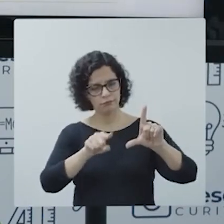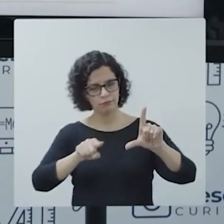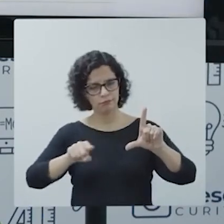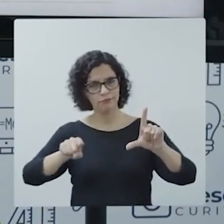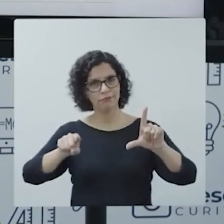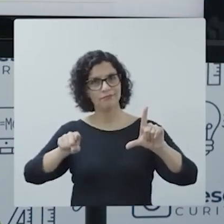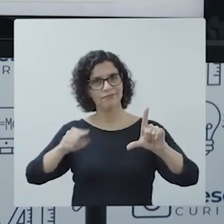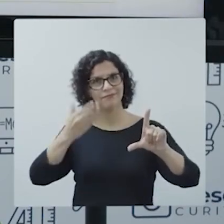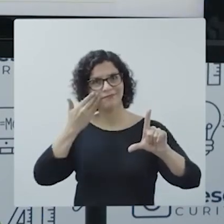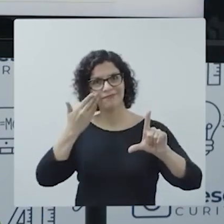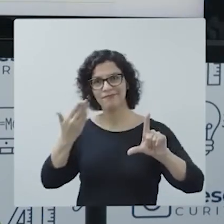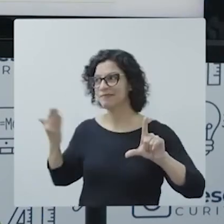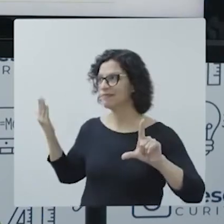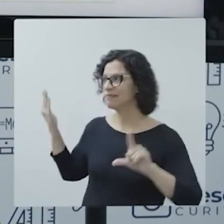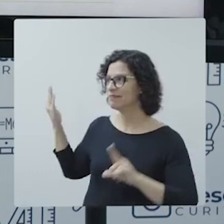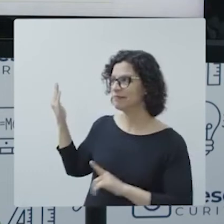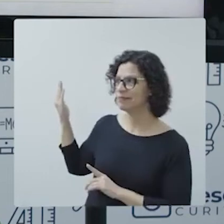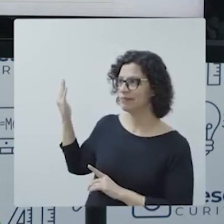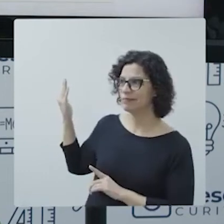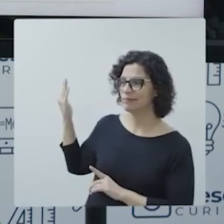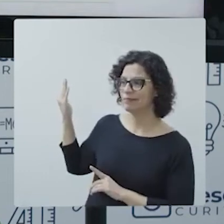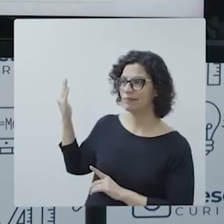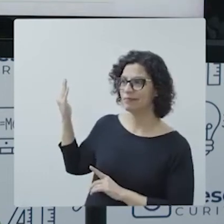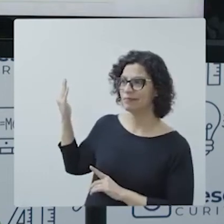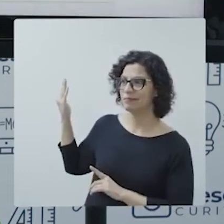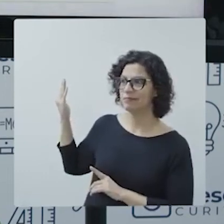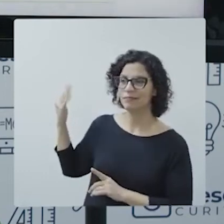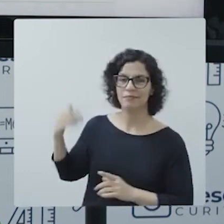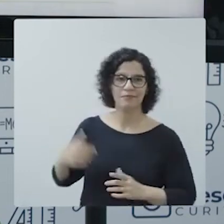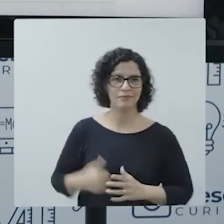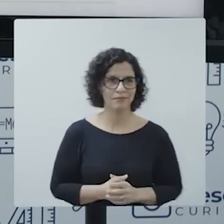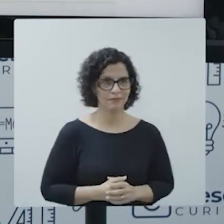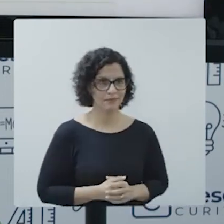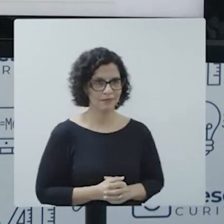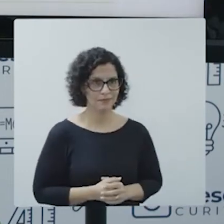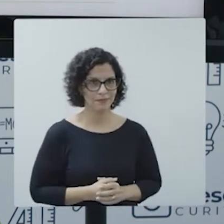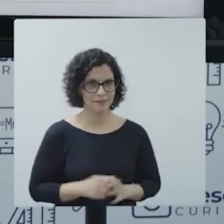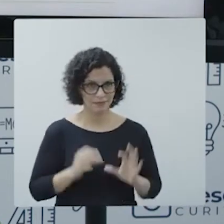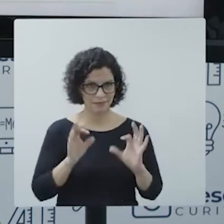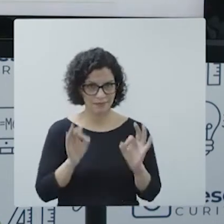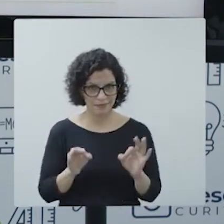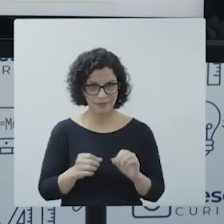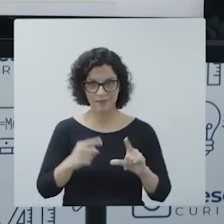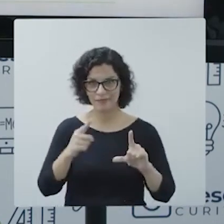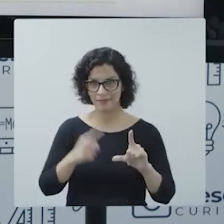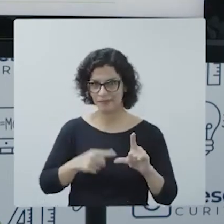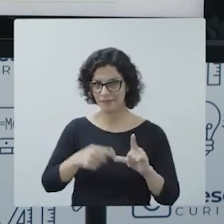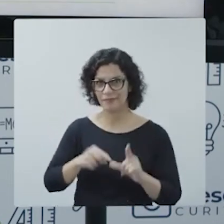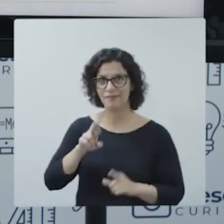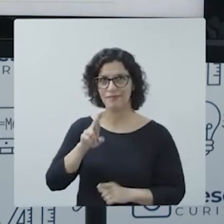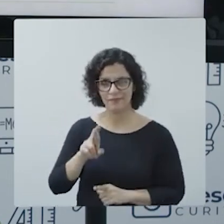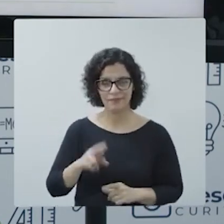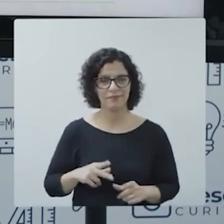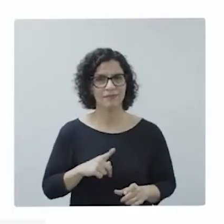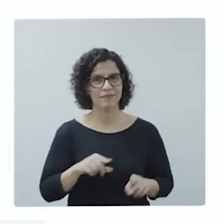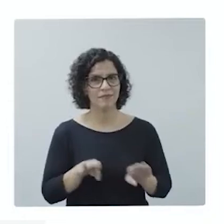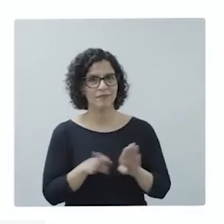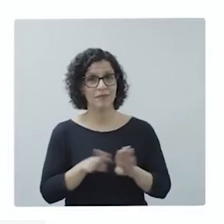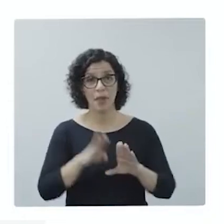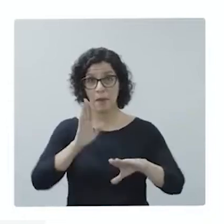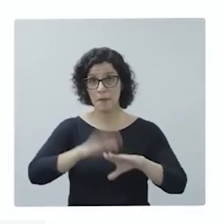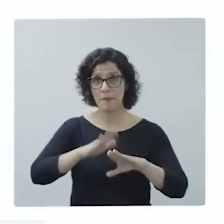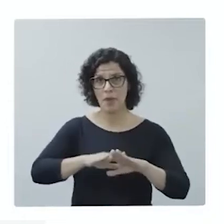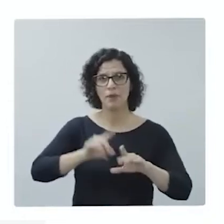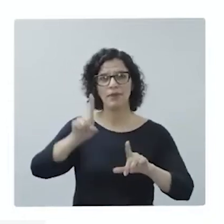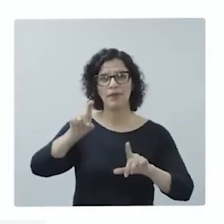faz uma volta aqui em cima e desce novamente. É a letrinha R. Passa aí o dedinho